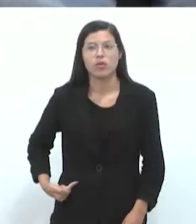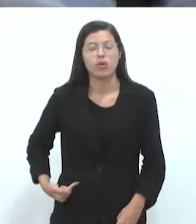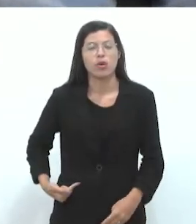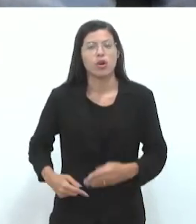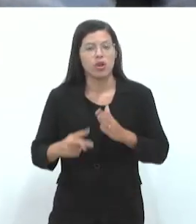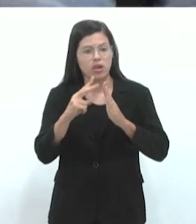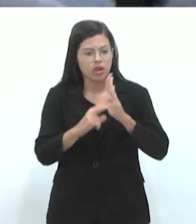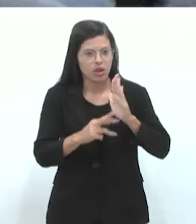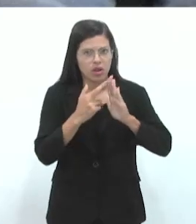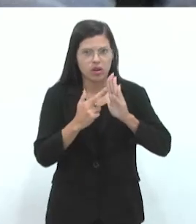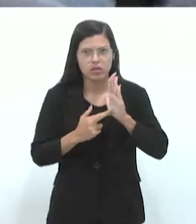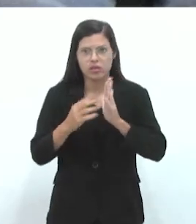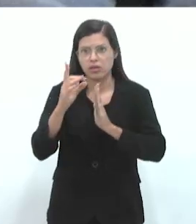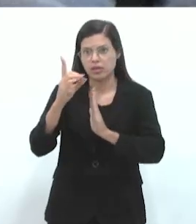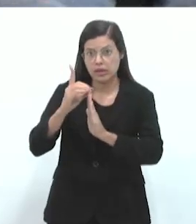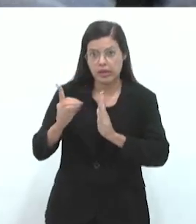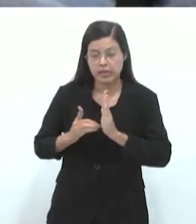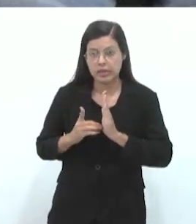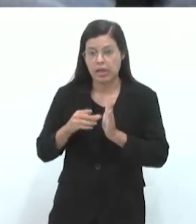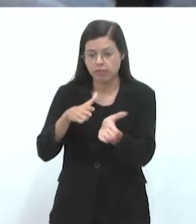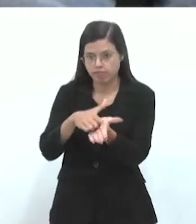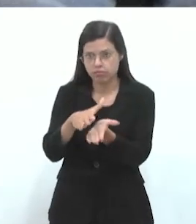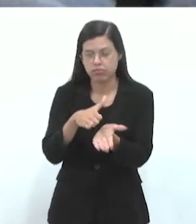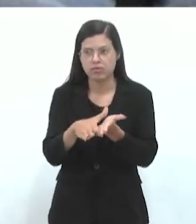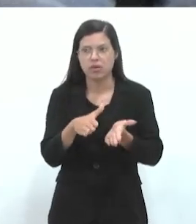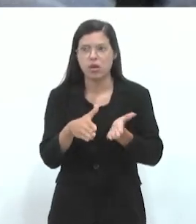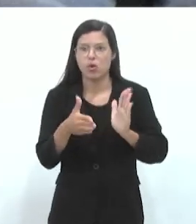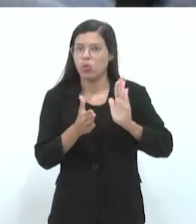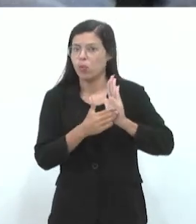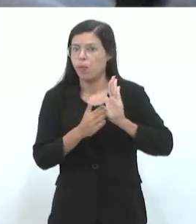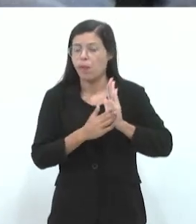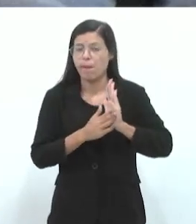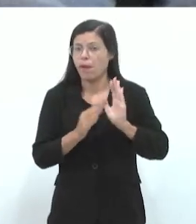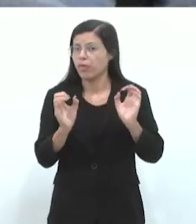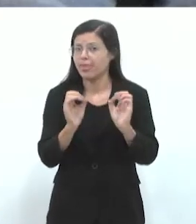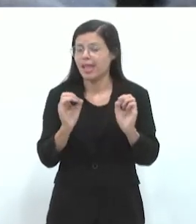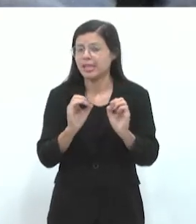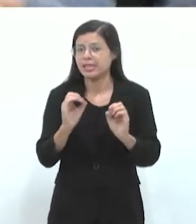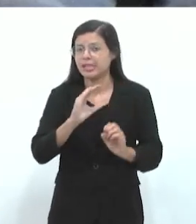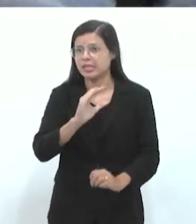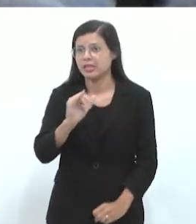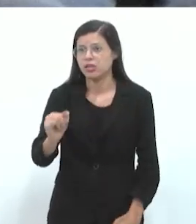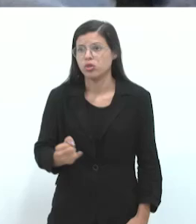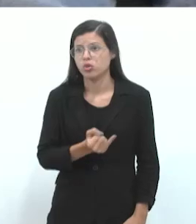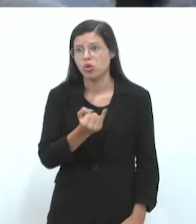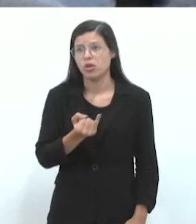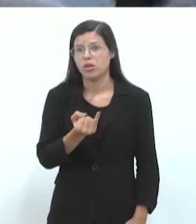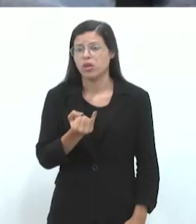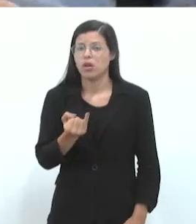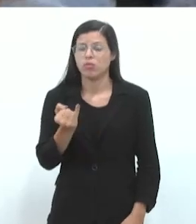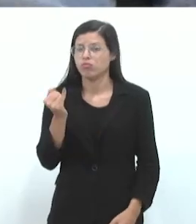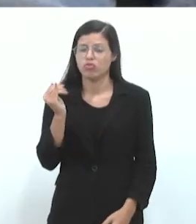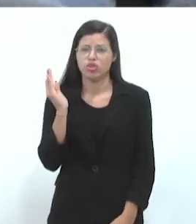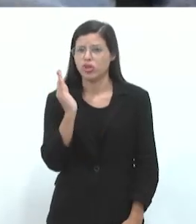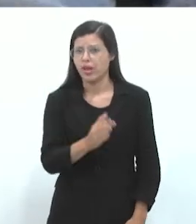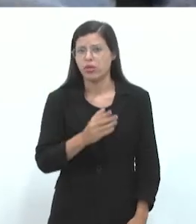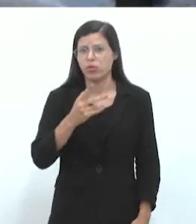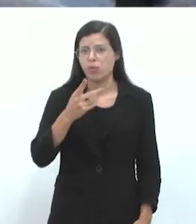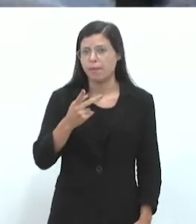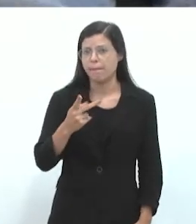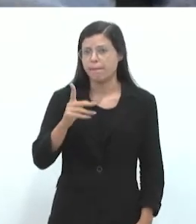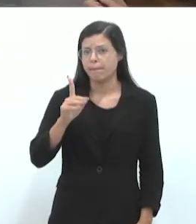decretar, aí eu não proponho nada na CCJ. Eu dou entrada direta num PDL. Abriu a